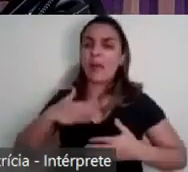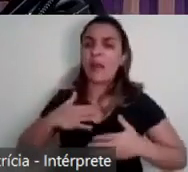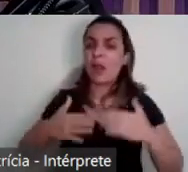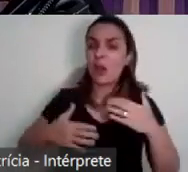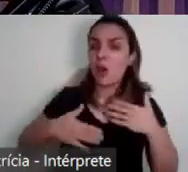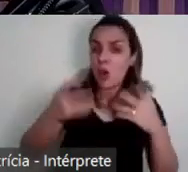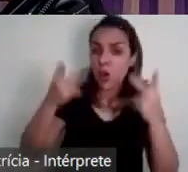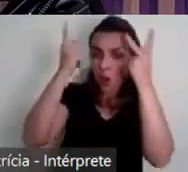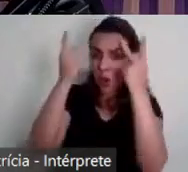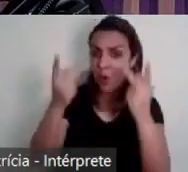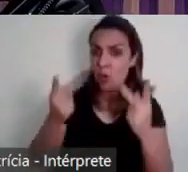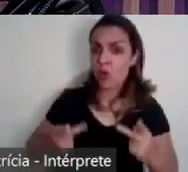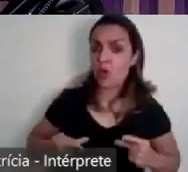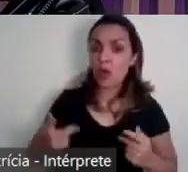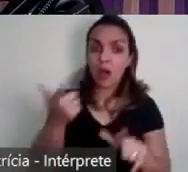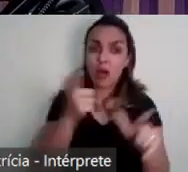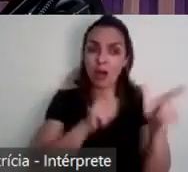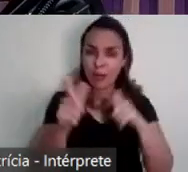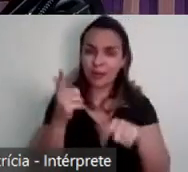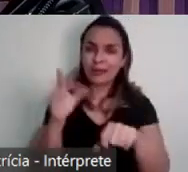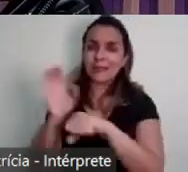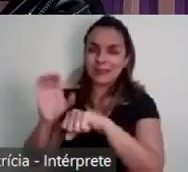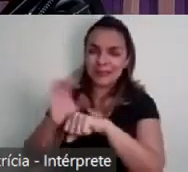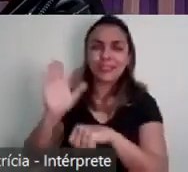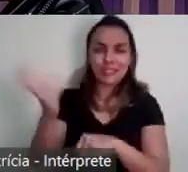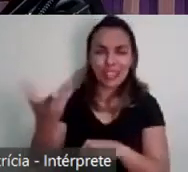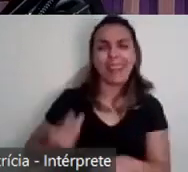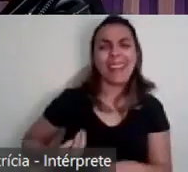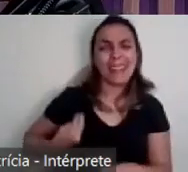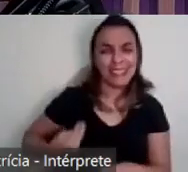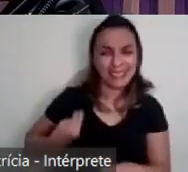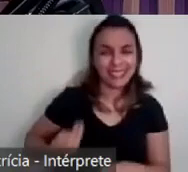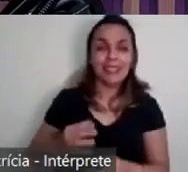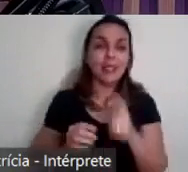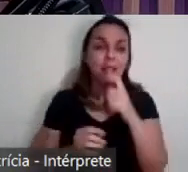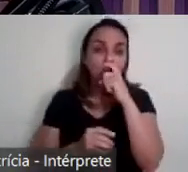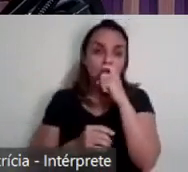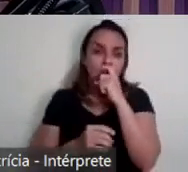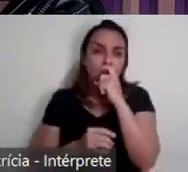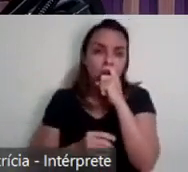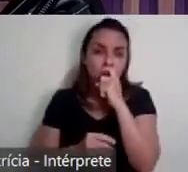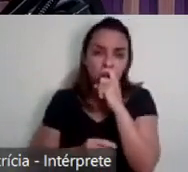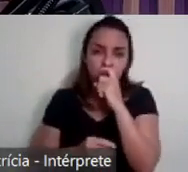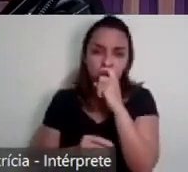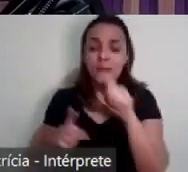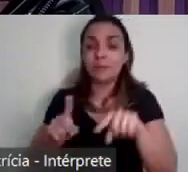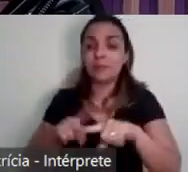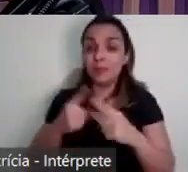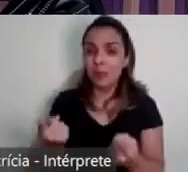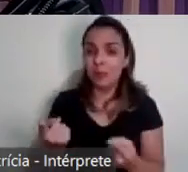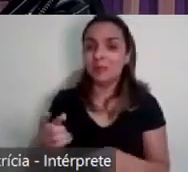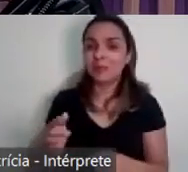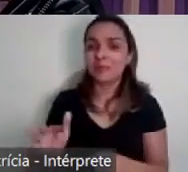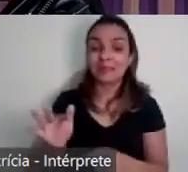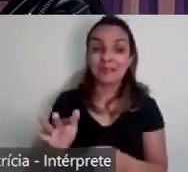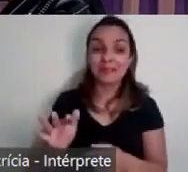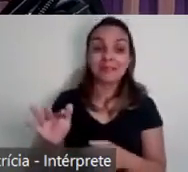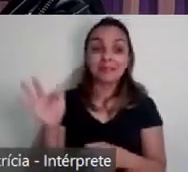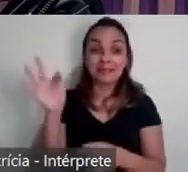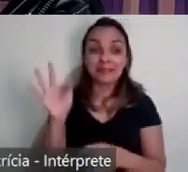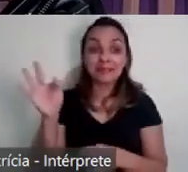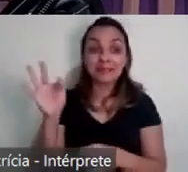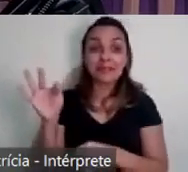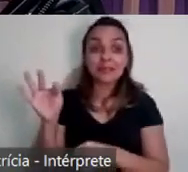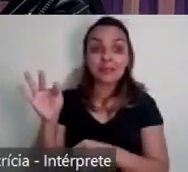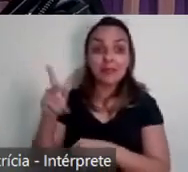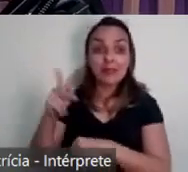e mais algumas os cursos que eu fiz ao longo da vida mas academicamente é pós-doutorado acabei de co validar